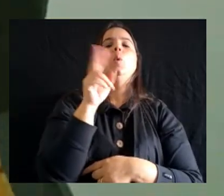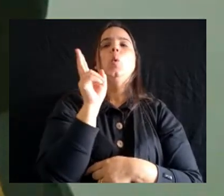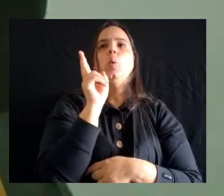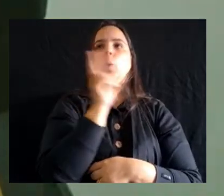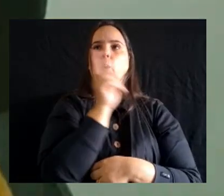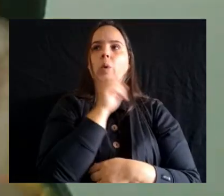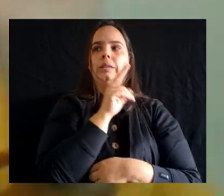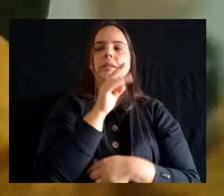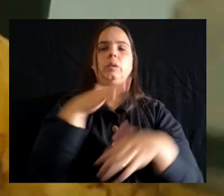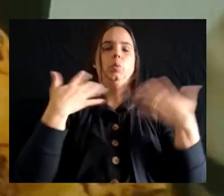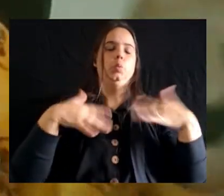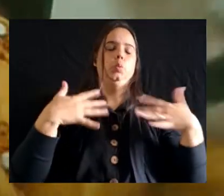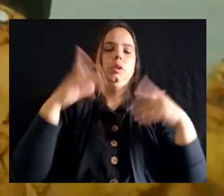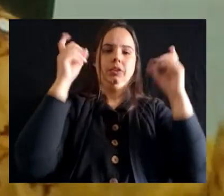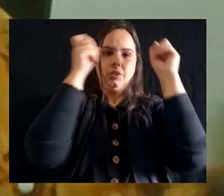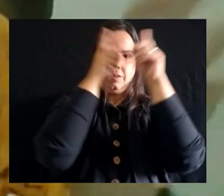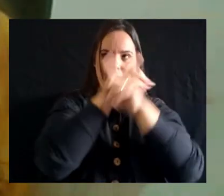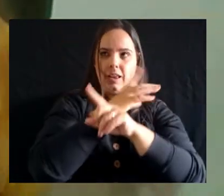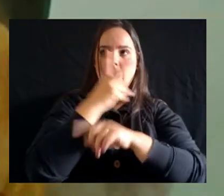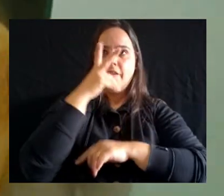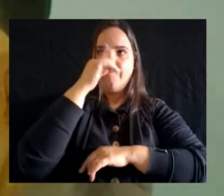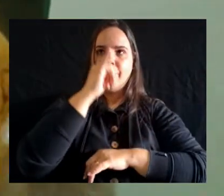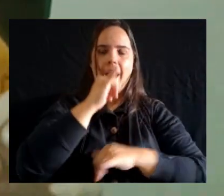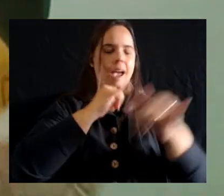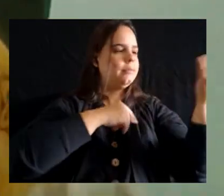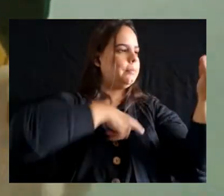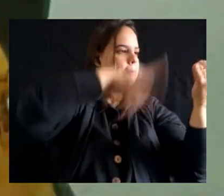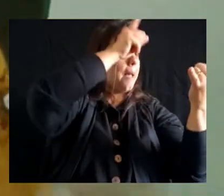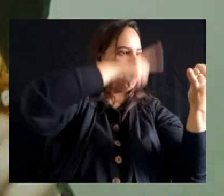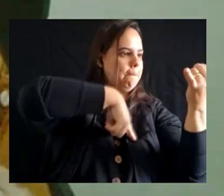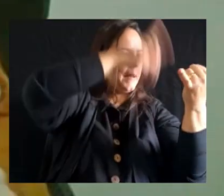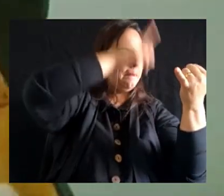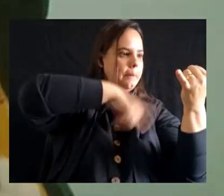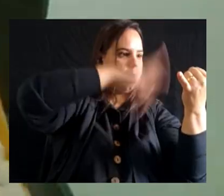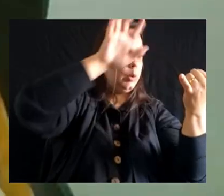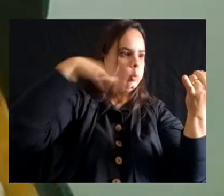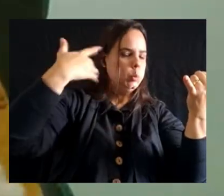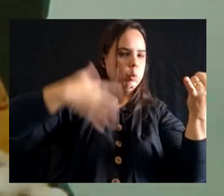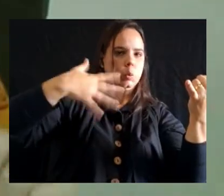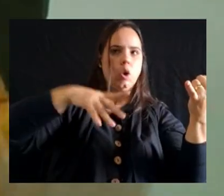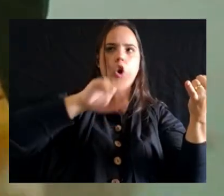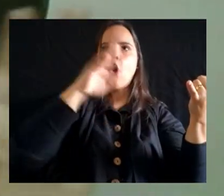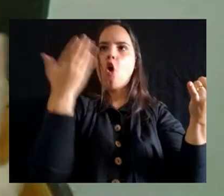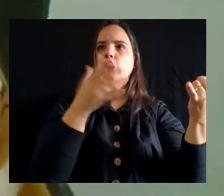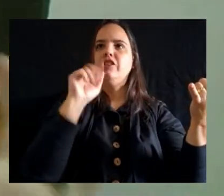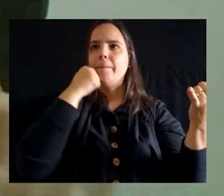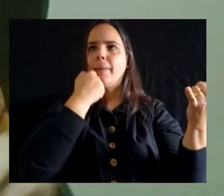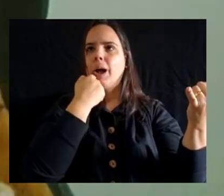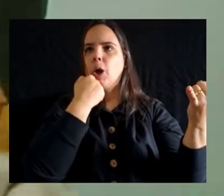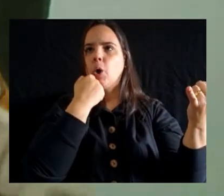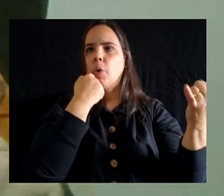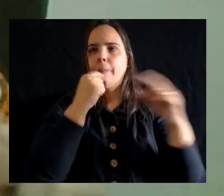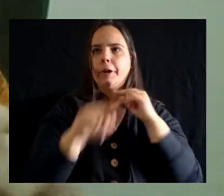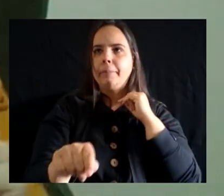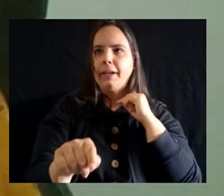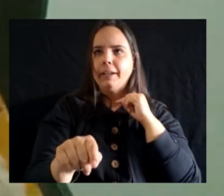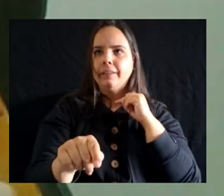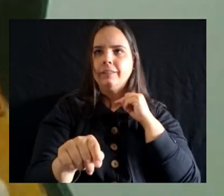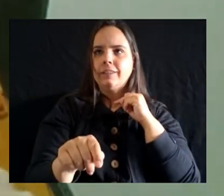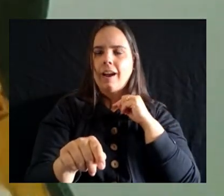entra na internet, hoje é o pão. Amanhã é o ovo que vai fazer